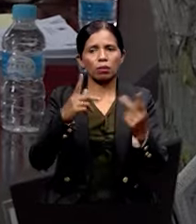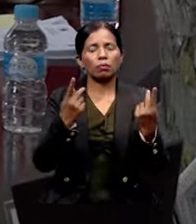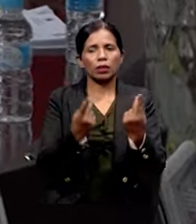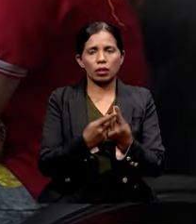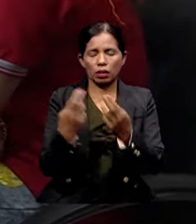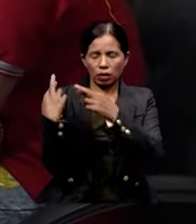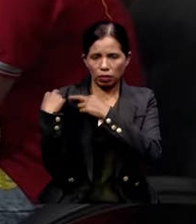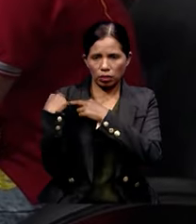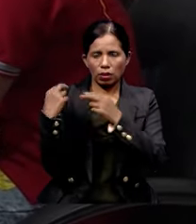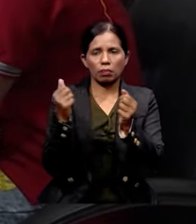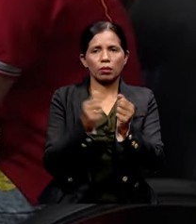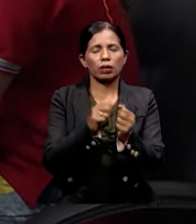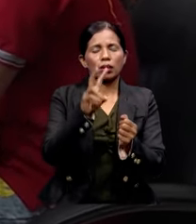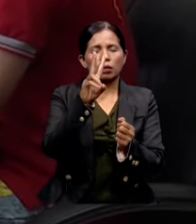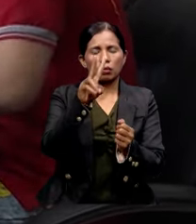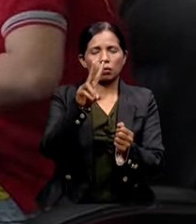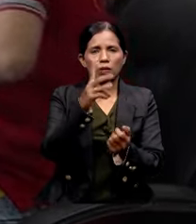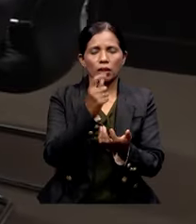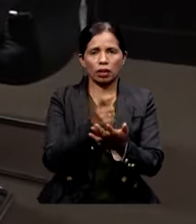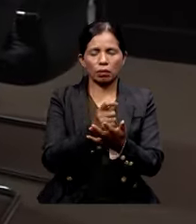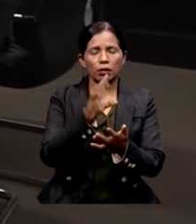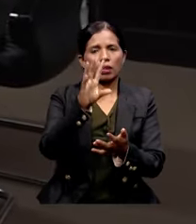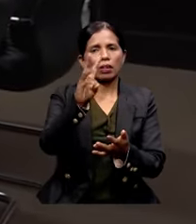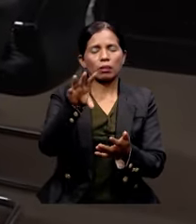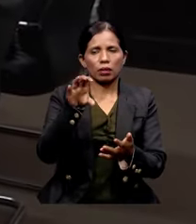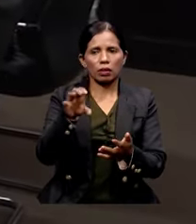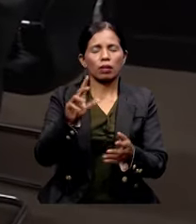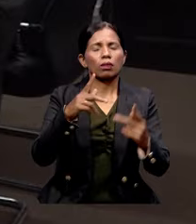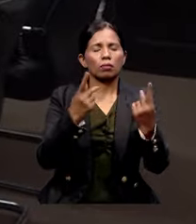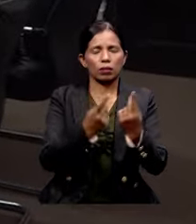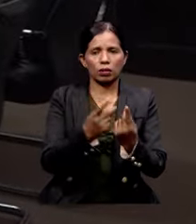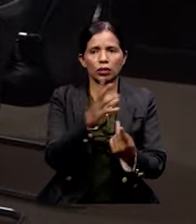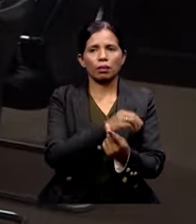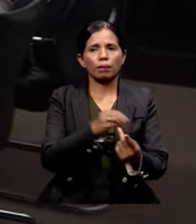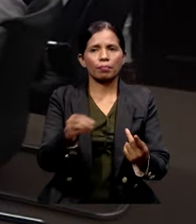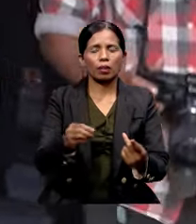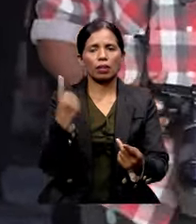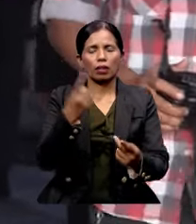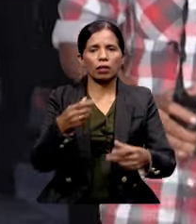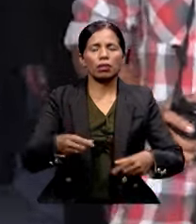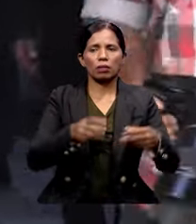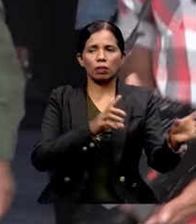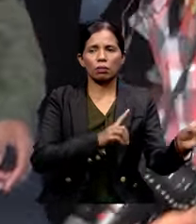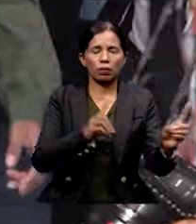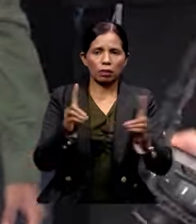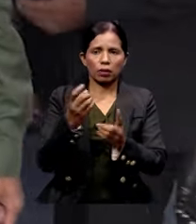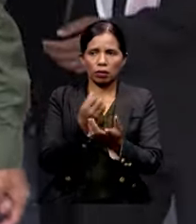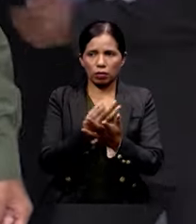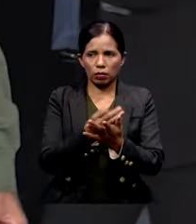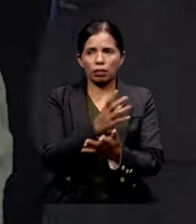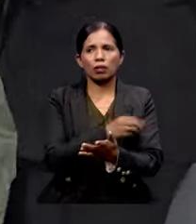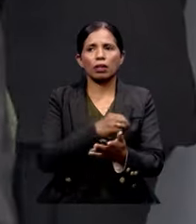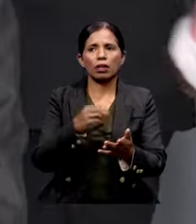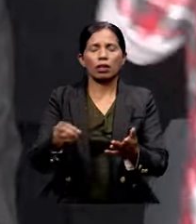responsabiliza tonelada riun rua atus lima, maybe durante ne empresa Creative Furac no perisos date mak implementa subsidio. Ia fase dahulu